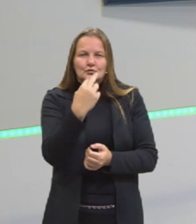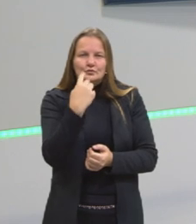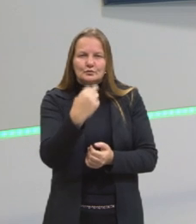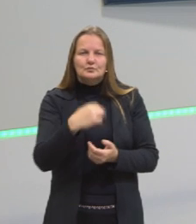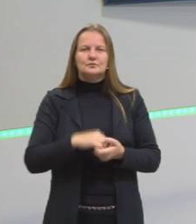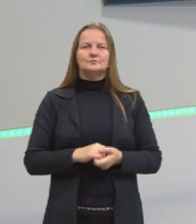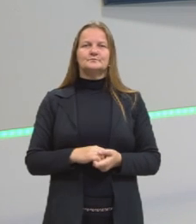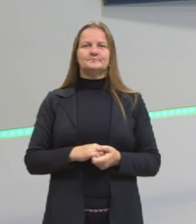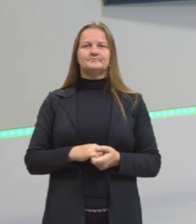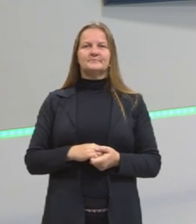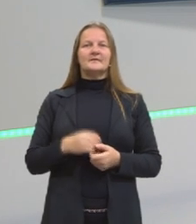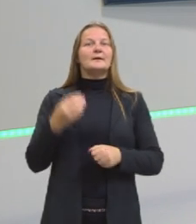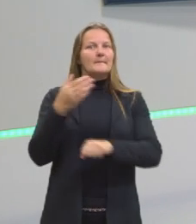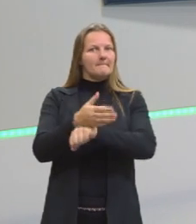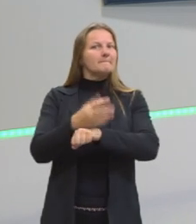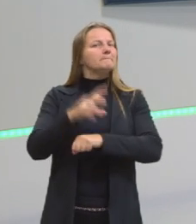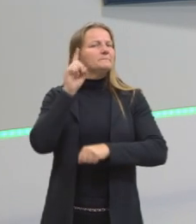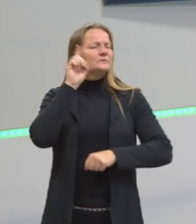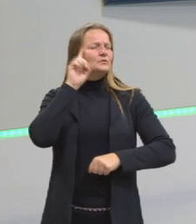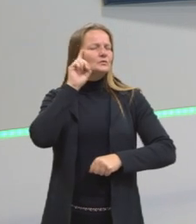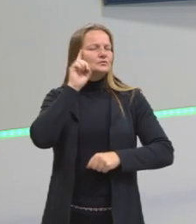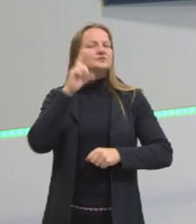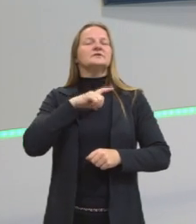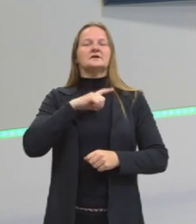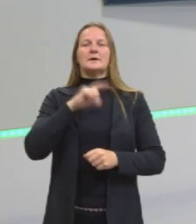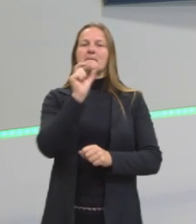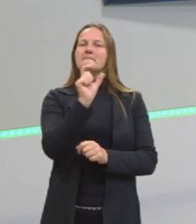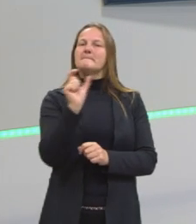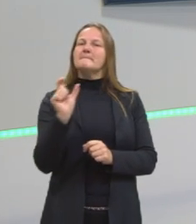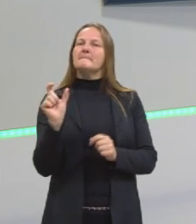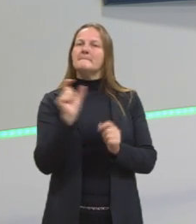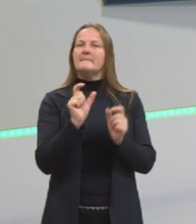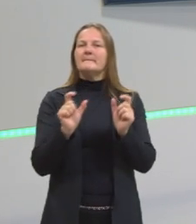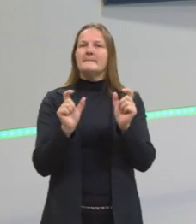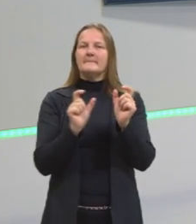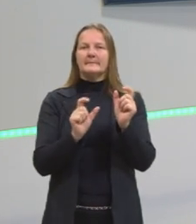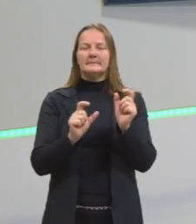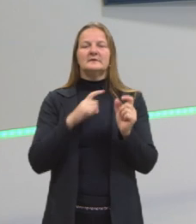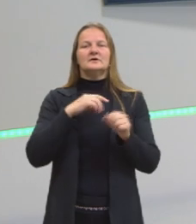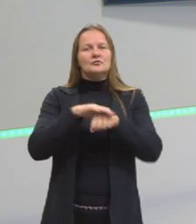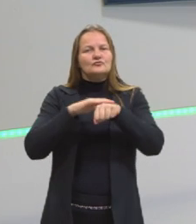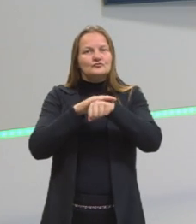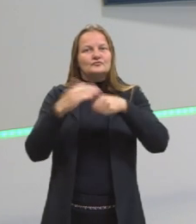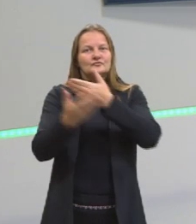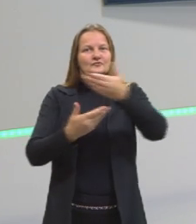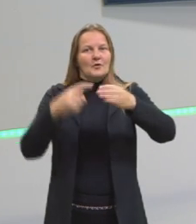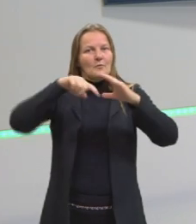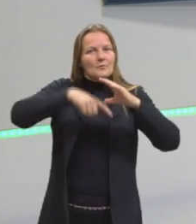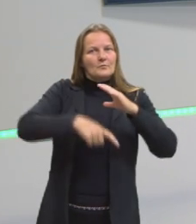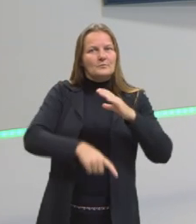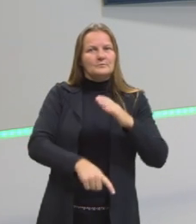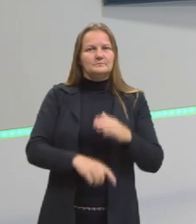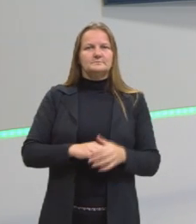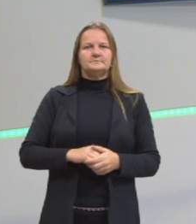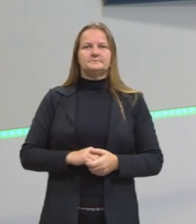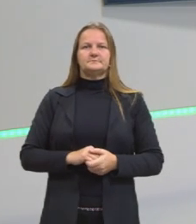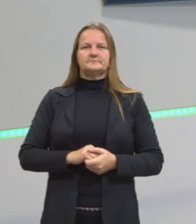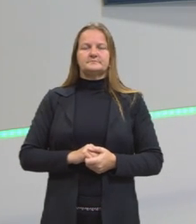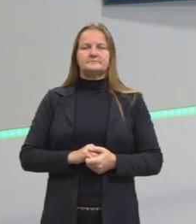certo então tá bem presente no nosso dia a dia esses termos aqui que a gente já vai conversar um pouco melhor